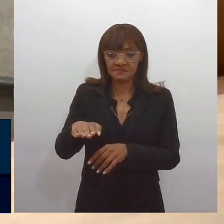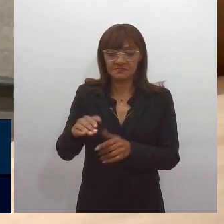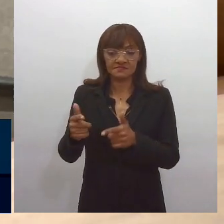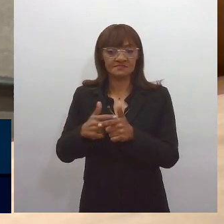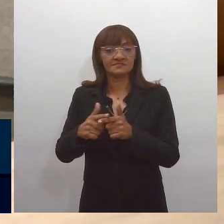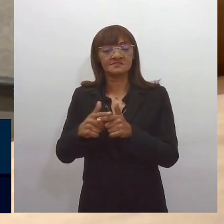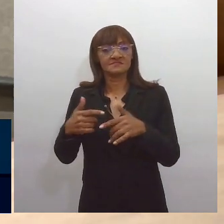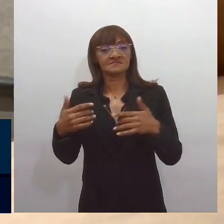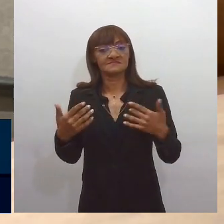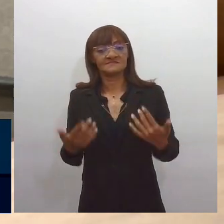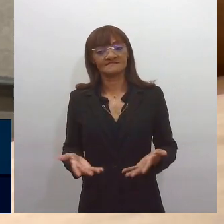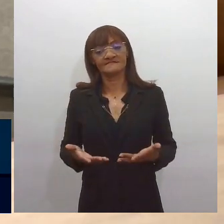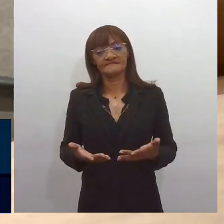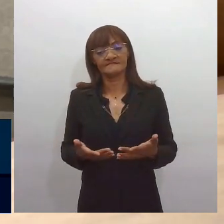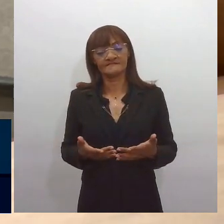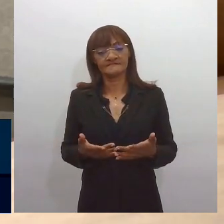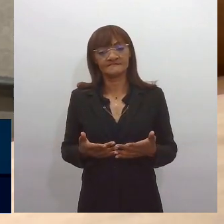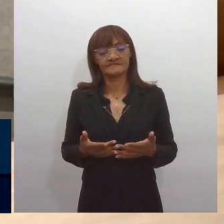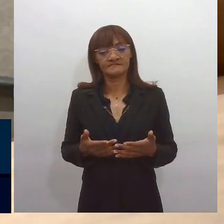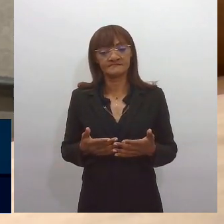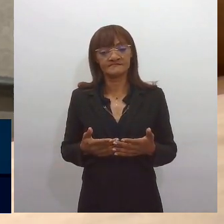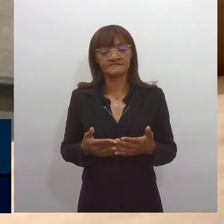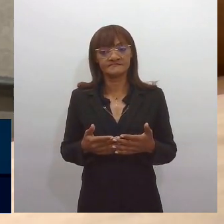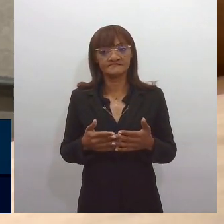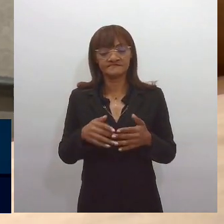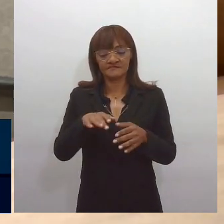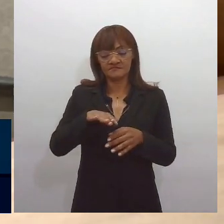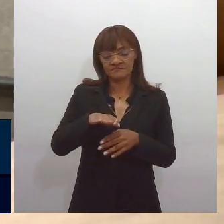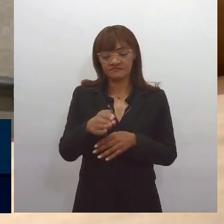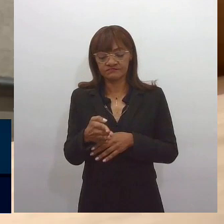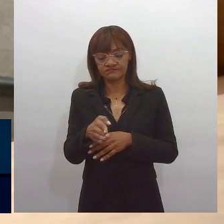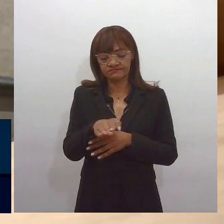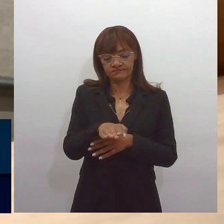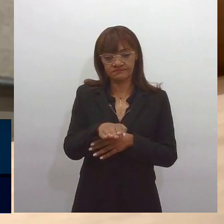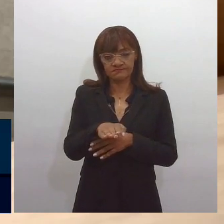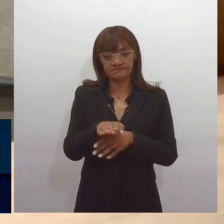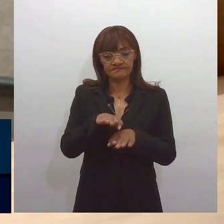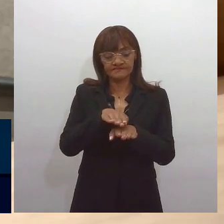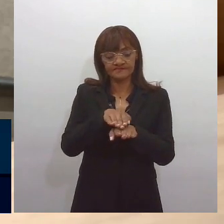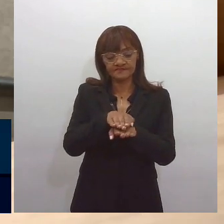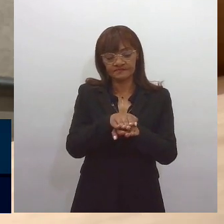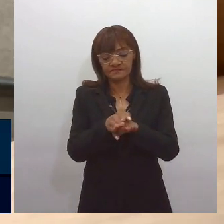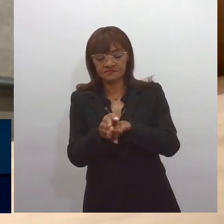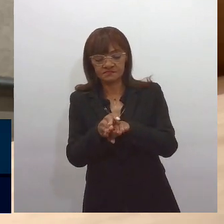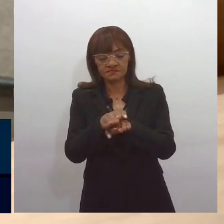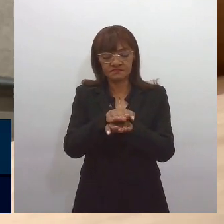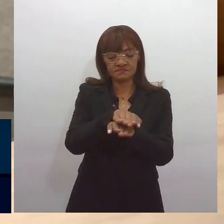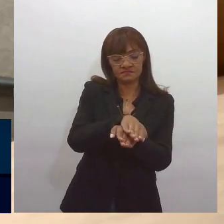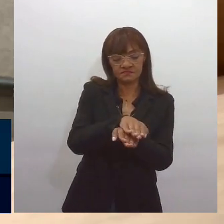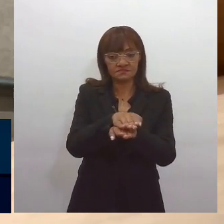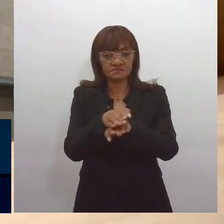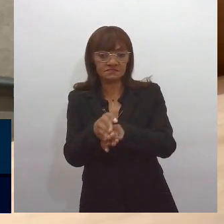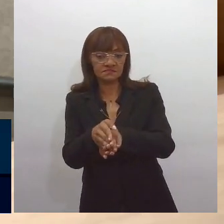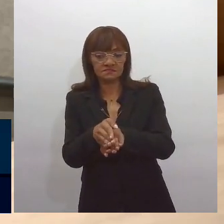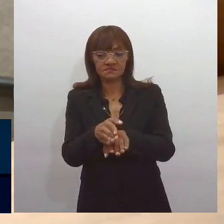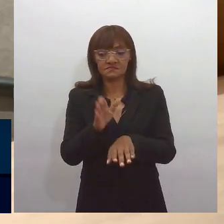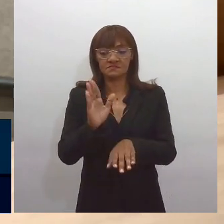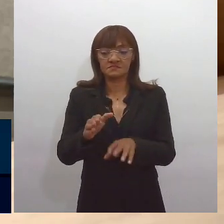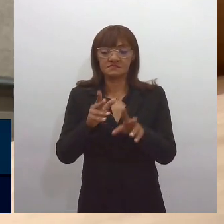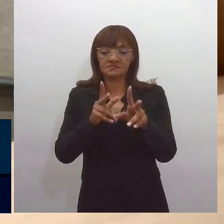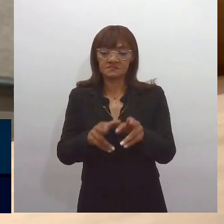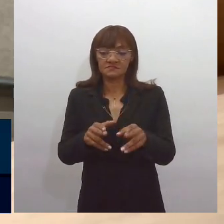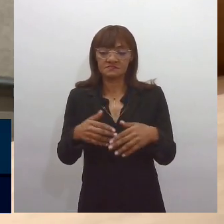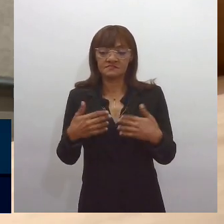ondulações aquela diferença de pavimentação E aí eu acho que vocês vem recortando já um trecho anterior ali perto de Itabaiana há também a